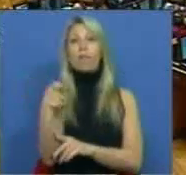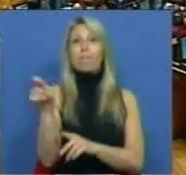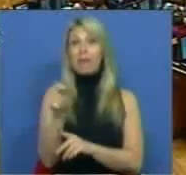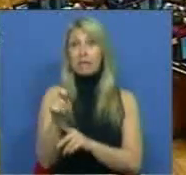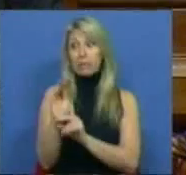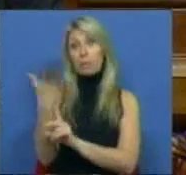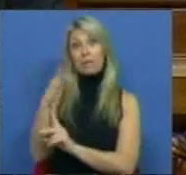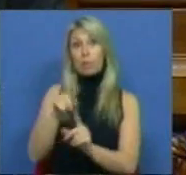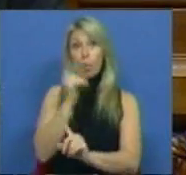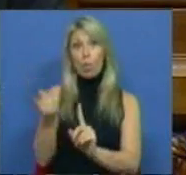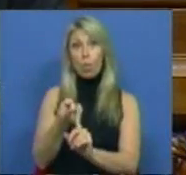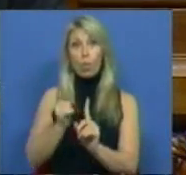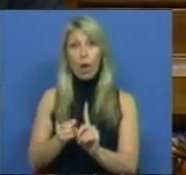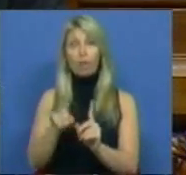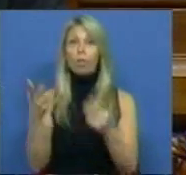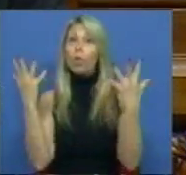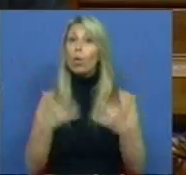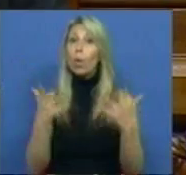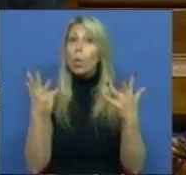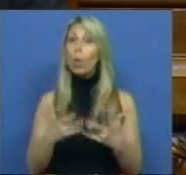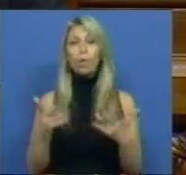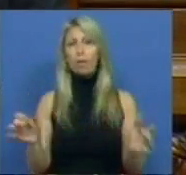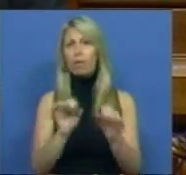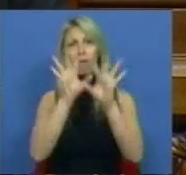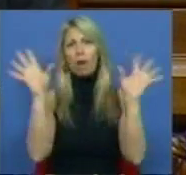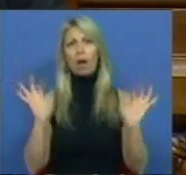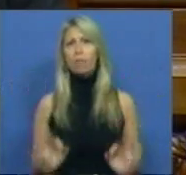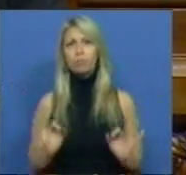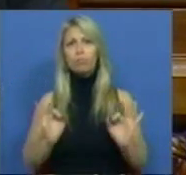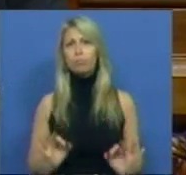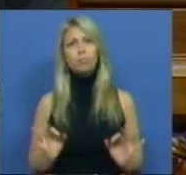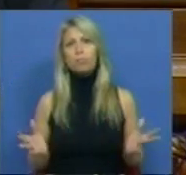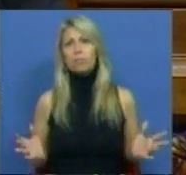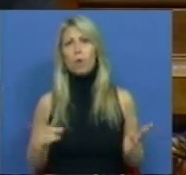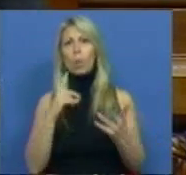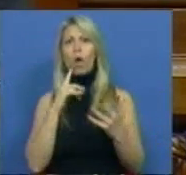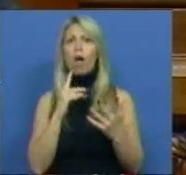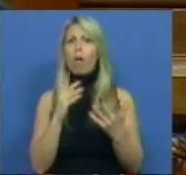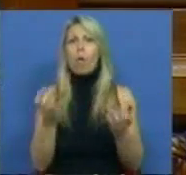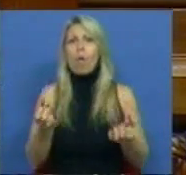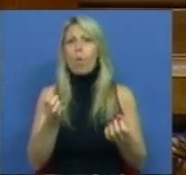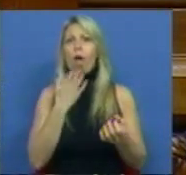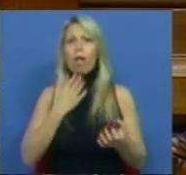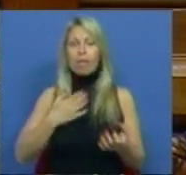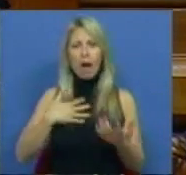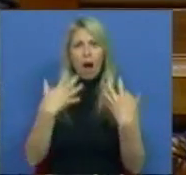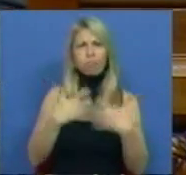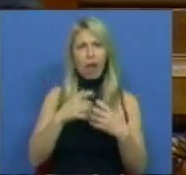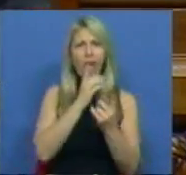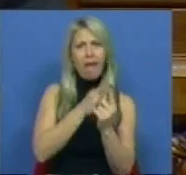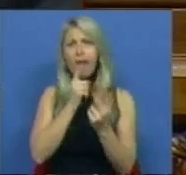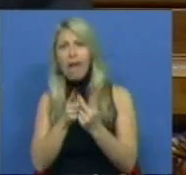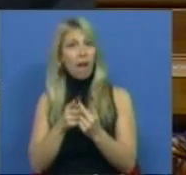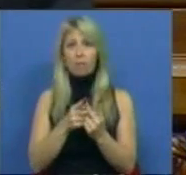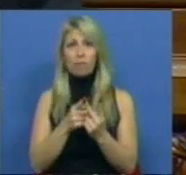ano. Estas contas são muito claras e não deixam nem permitem duas leituras. Em